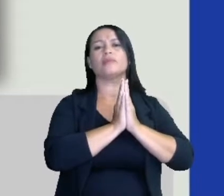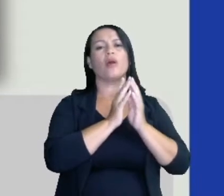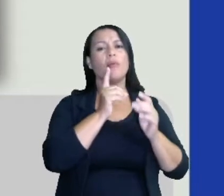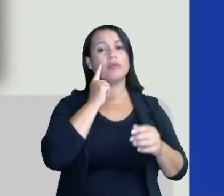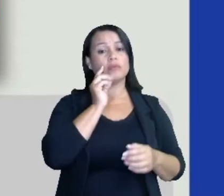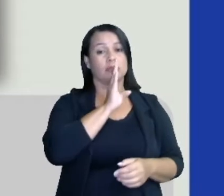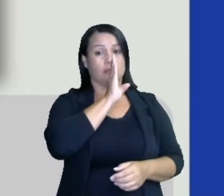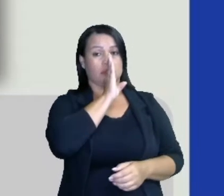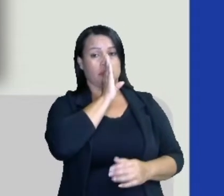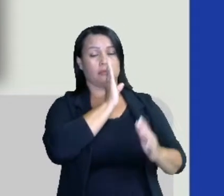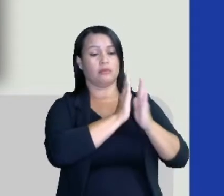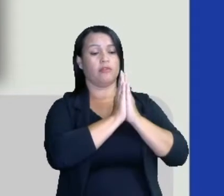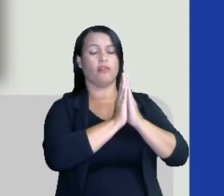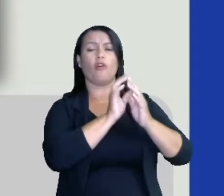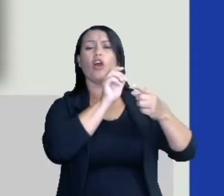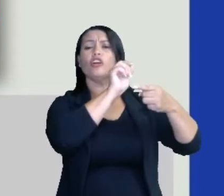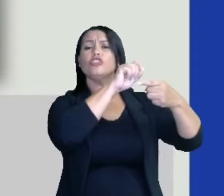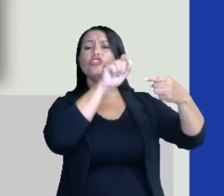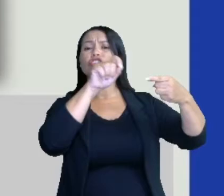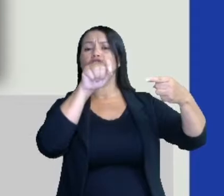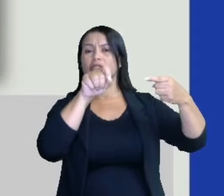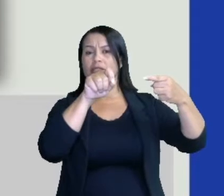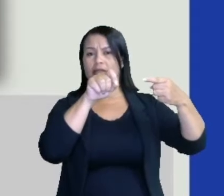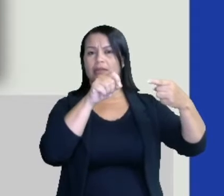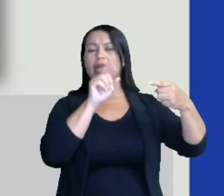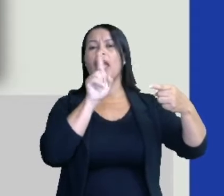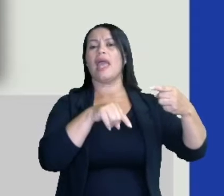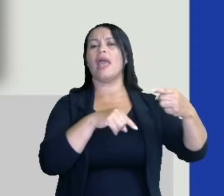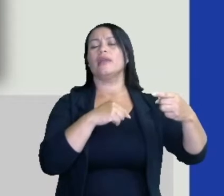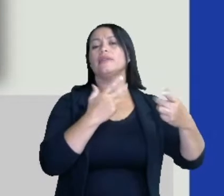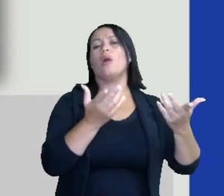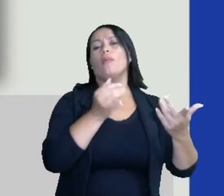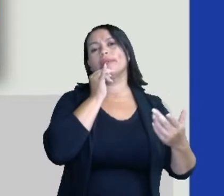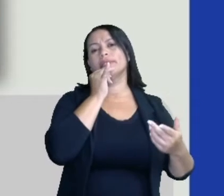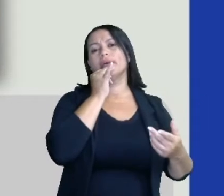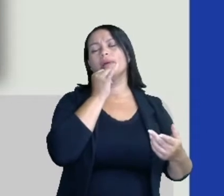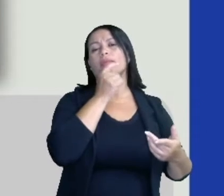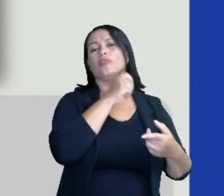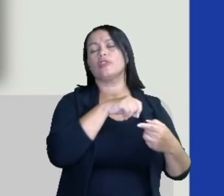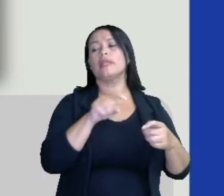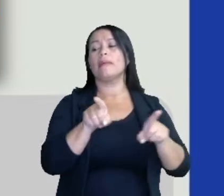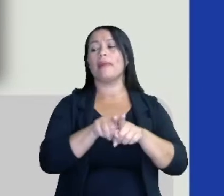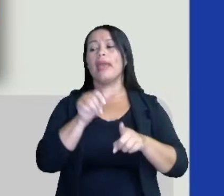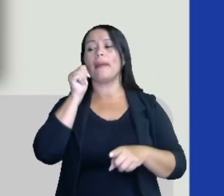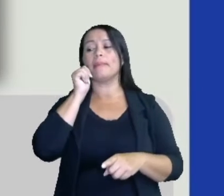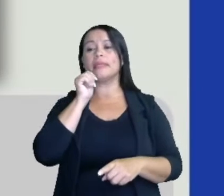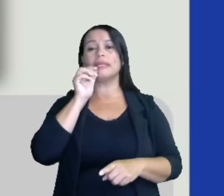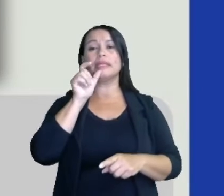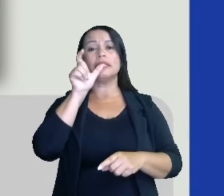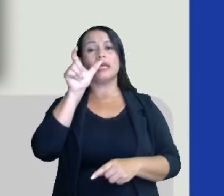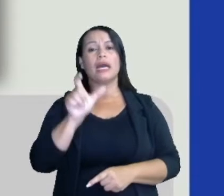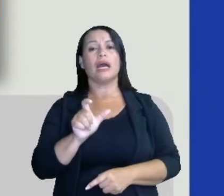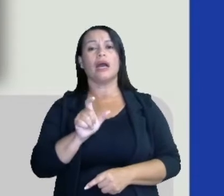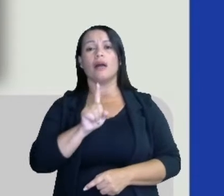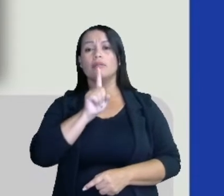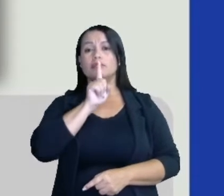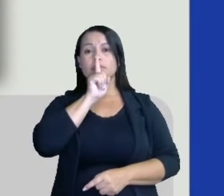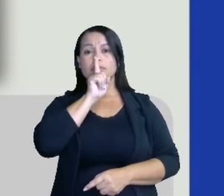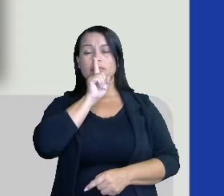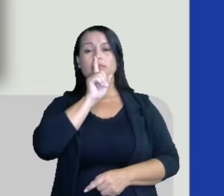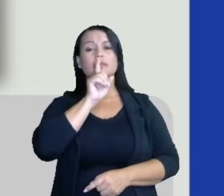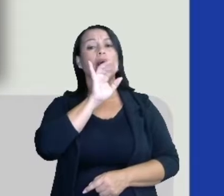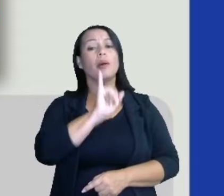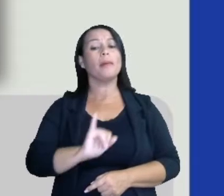essa mensagem por meio da escrita, a linguagem verbal. Trouxe a imagem dessa garota fazendo ali, ó,